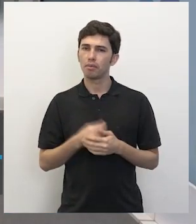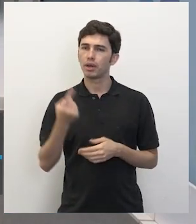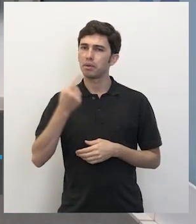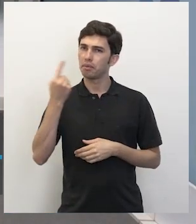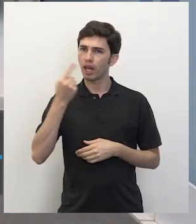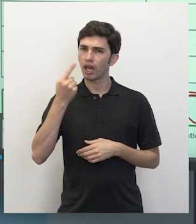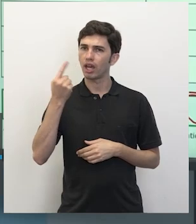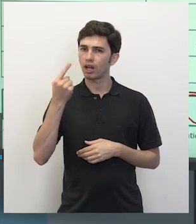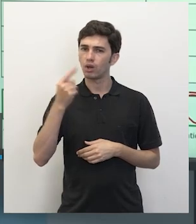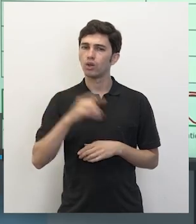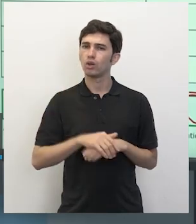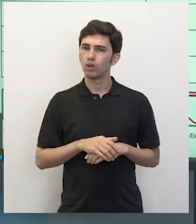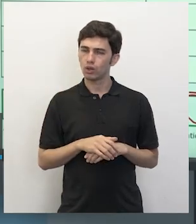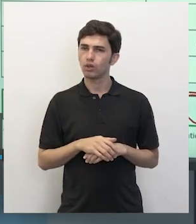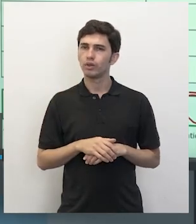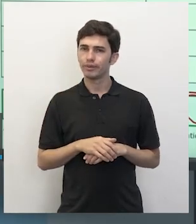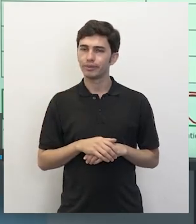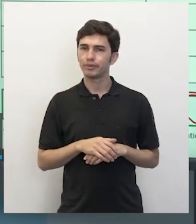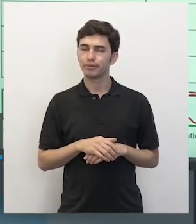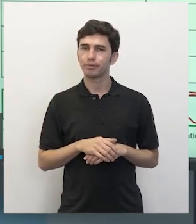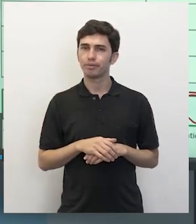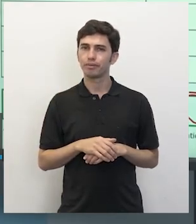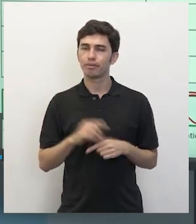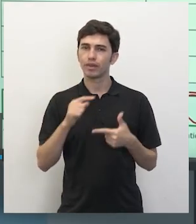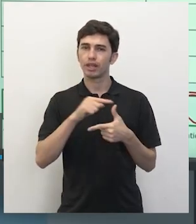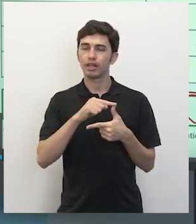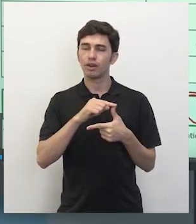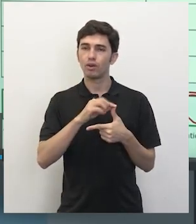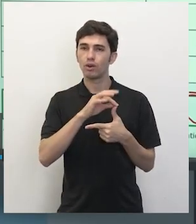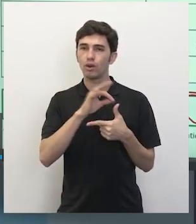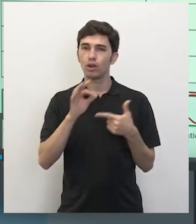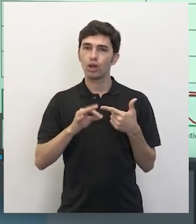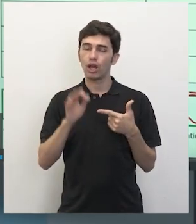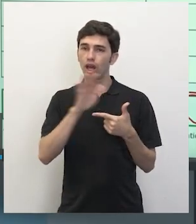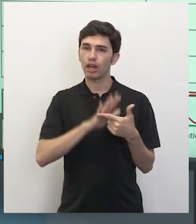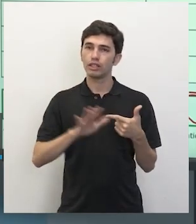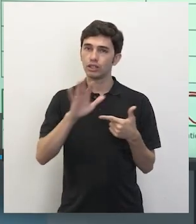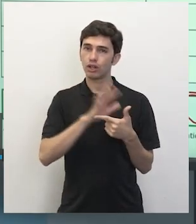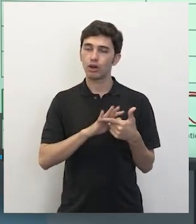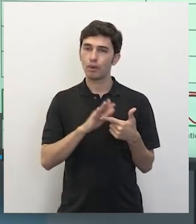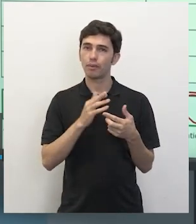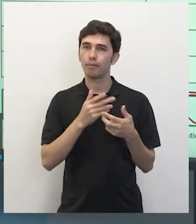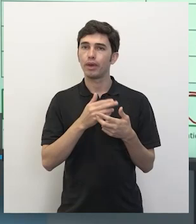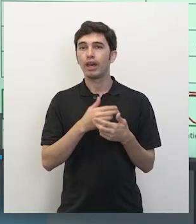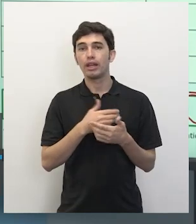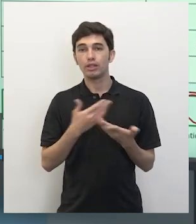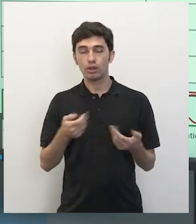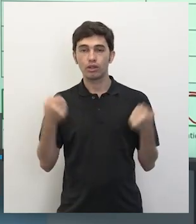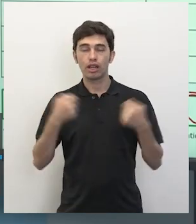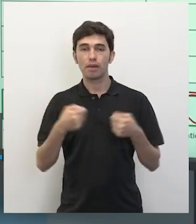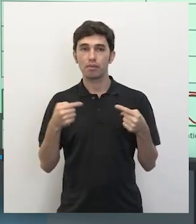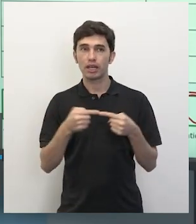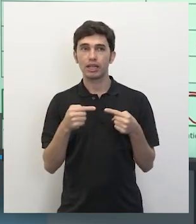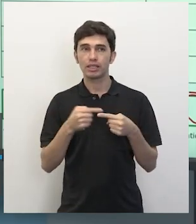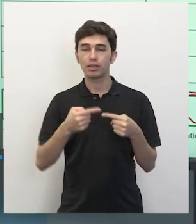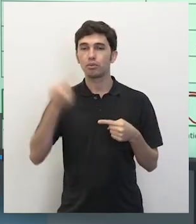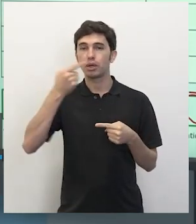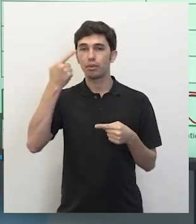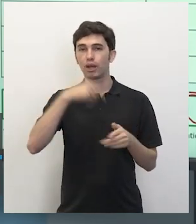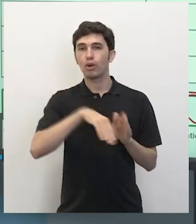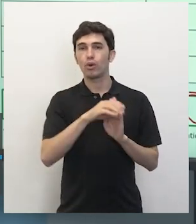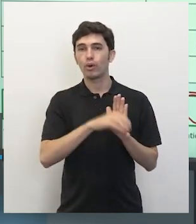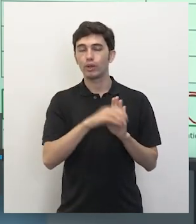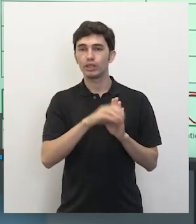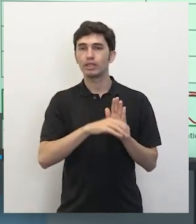depois, geométrico ele vem até antes do conceito algébrico, né? Pelo menos se a gente for imaginar aí a situação, esses conceitos que a